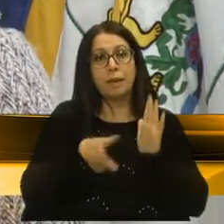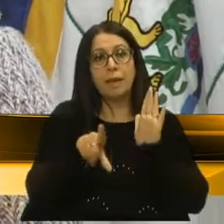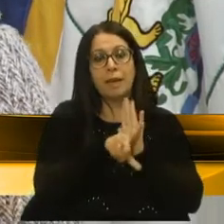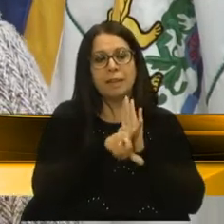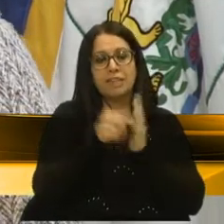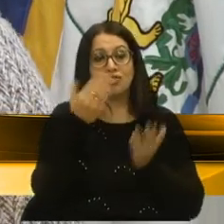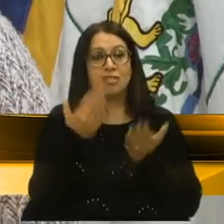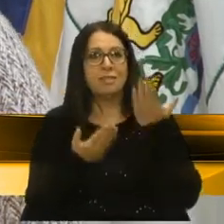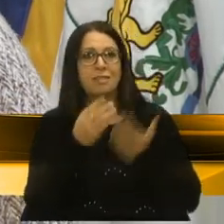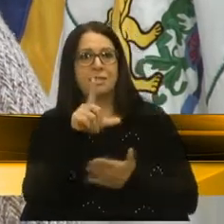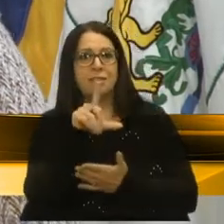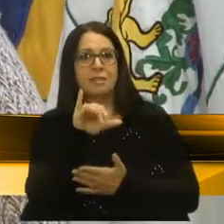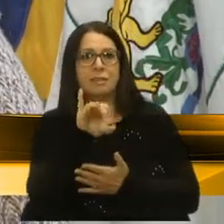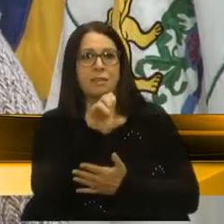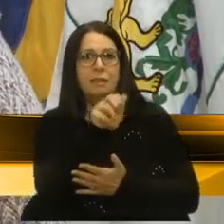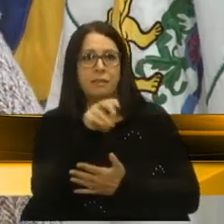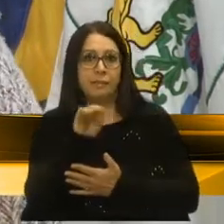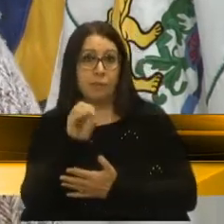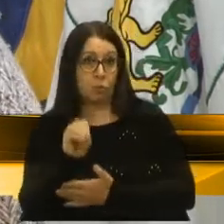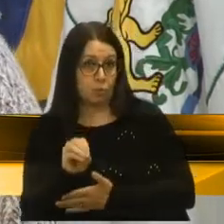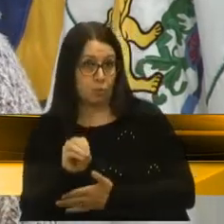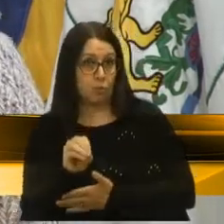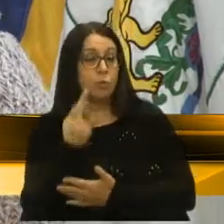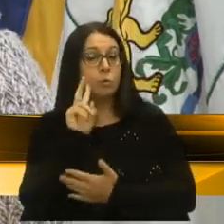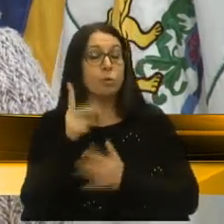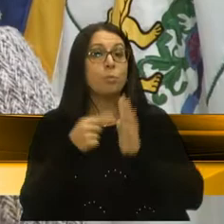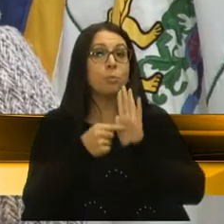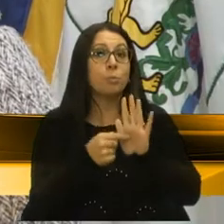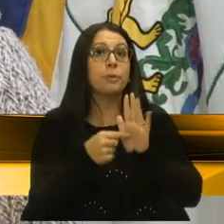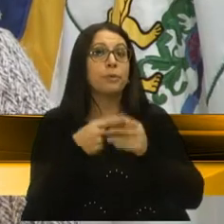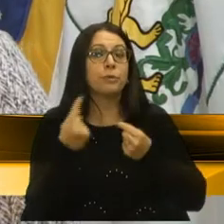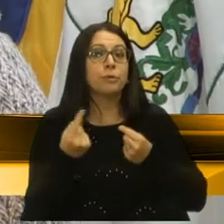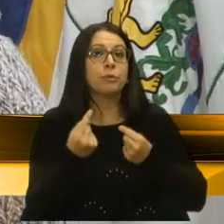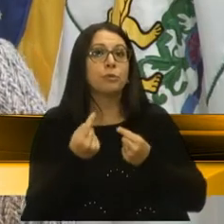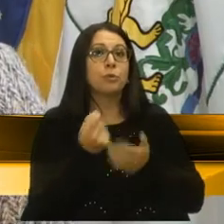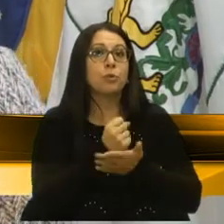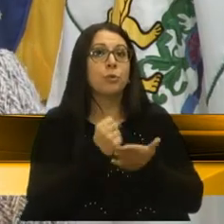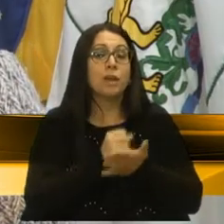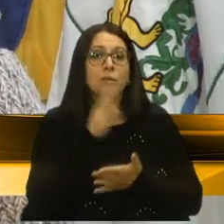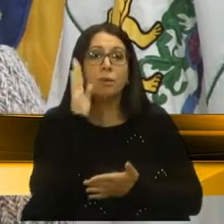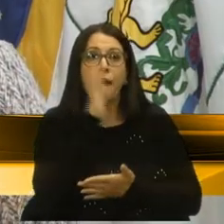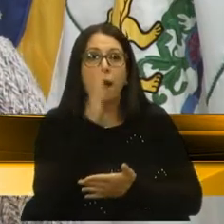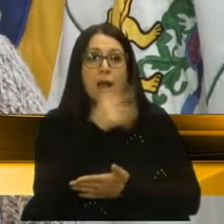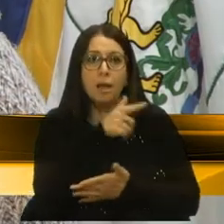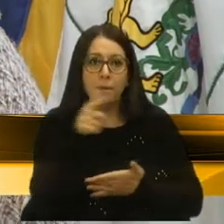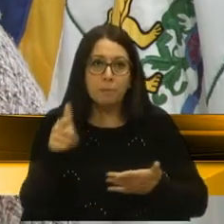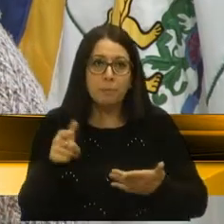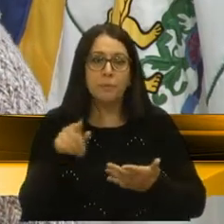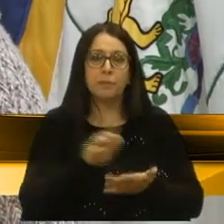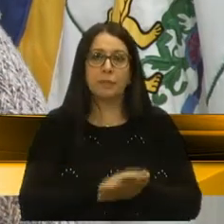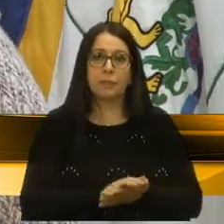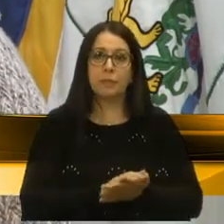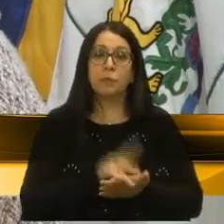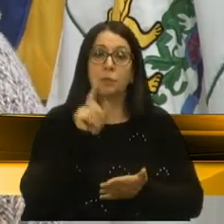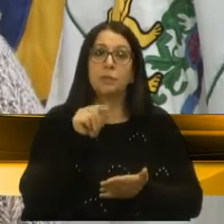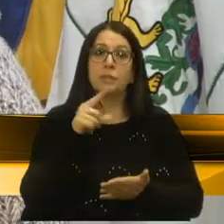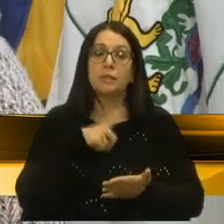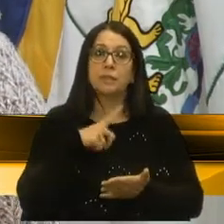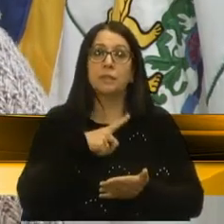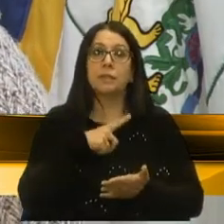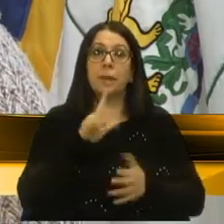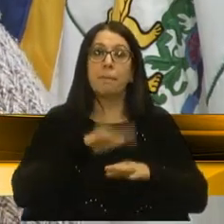licitações. Na lei de licitações, ela vai trazer o aspecto do contrato emergencial. Então, o que seria o